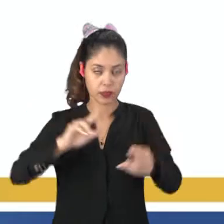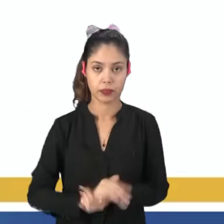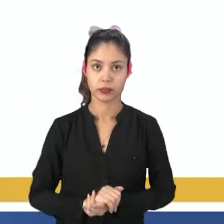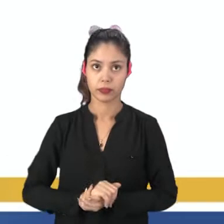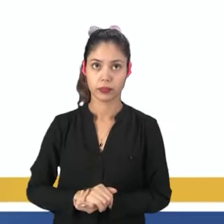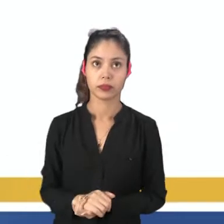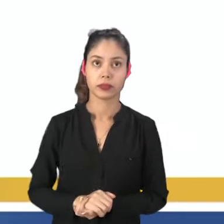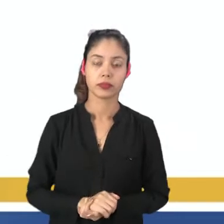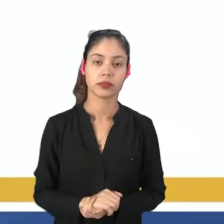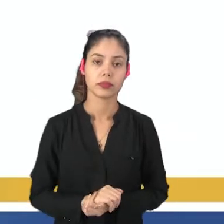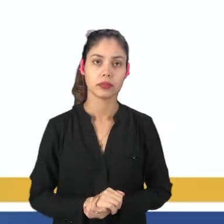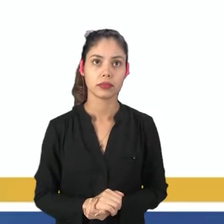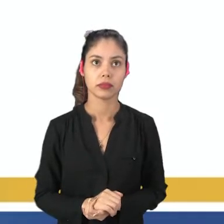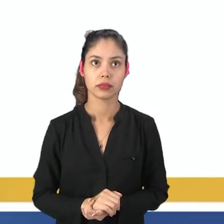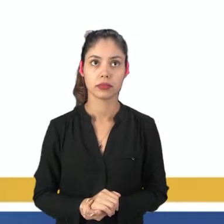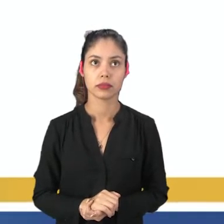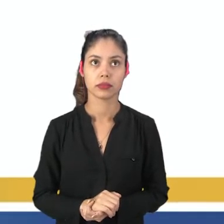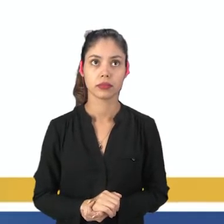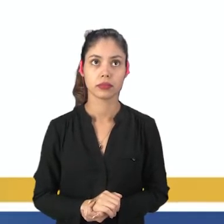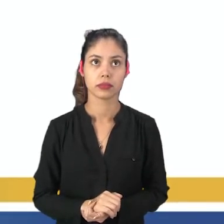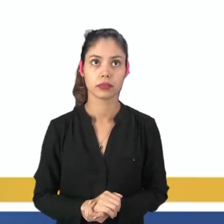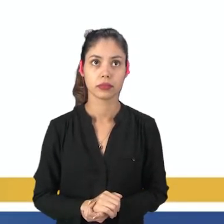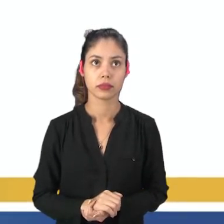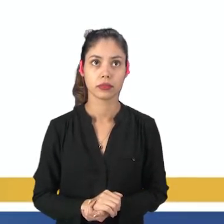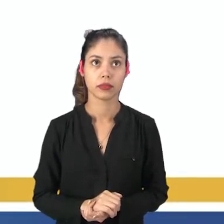interpretações, tá?